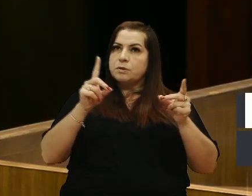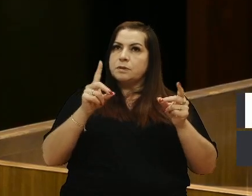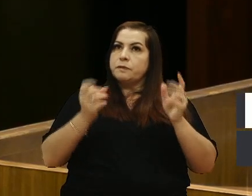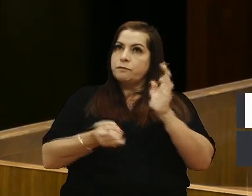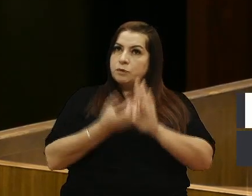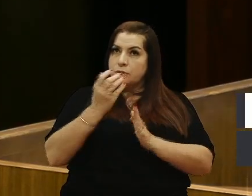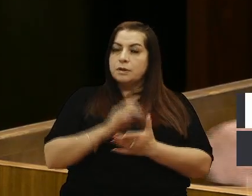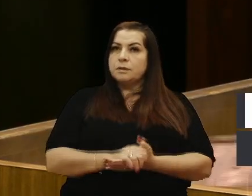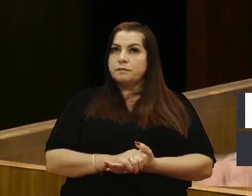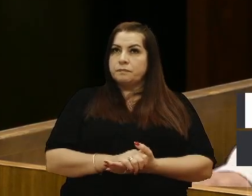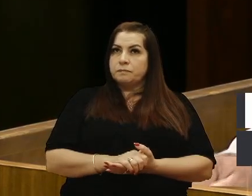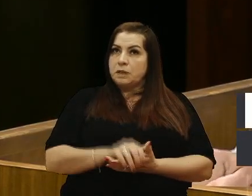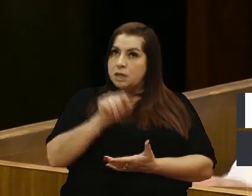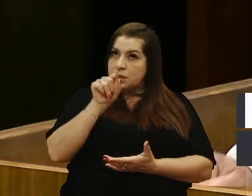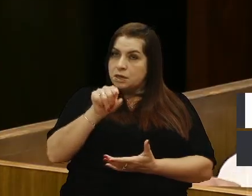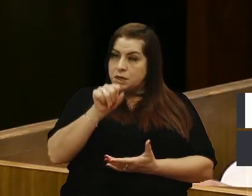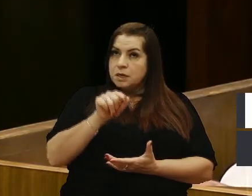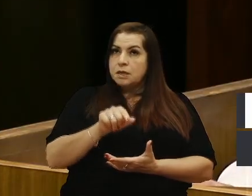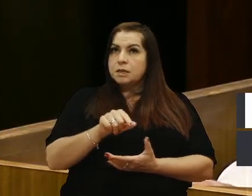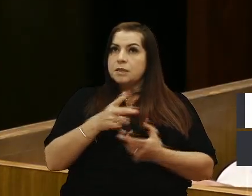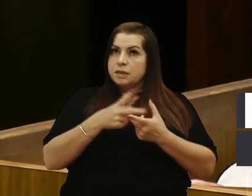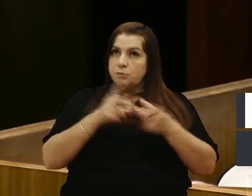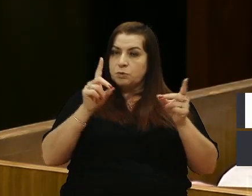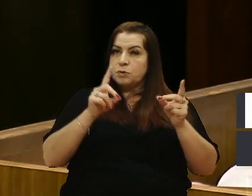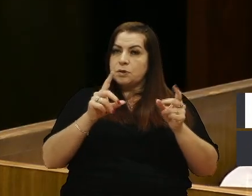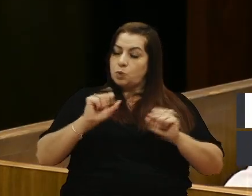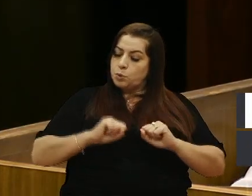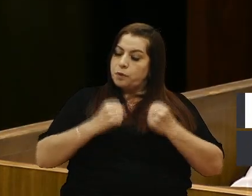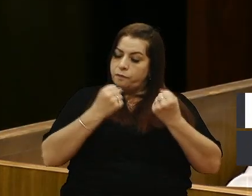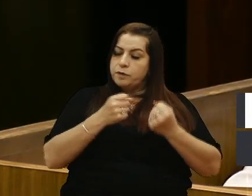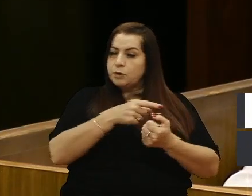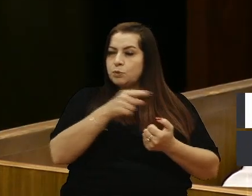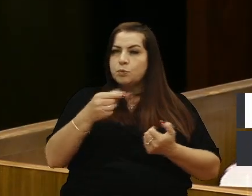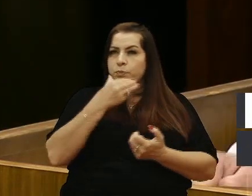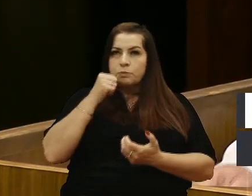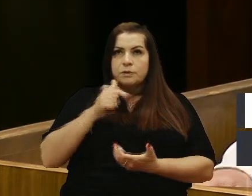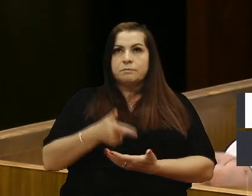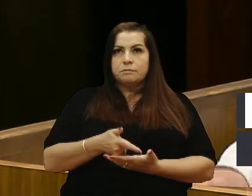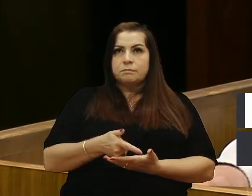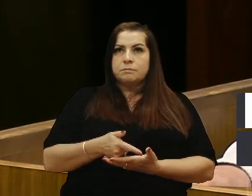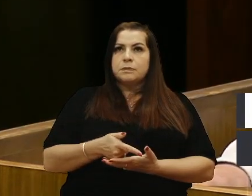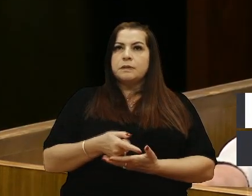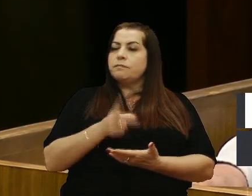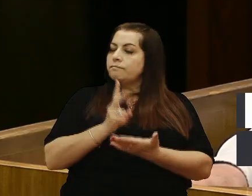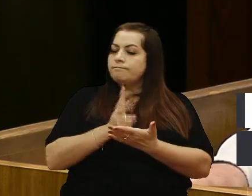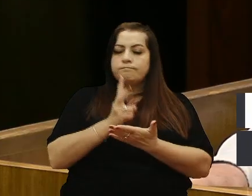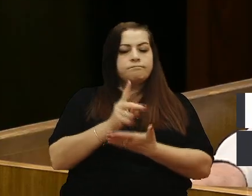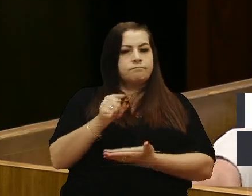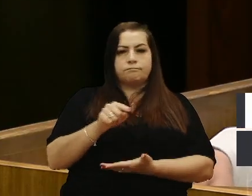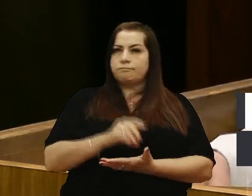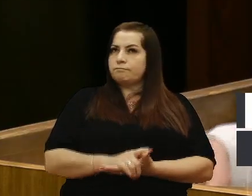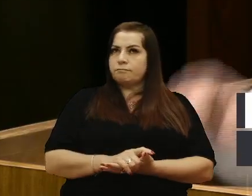criada. E é essa a democracia que eu defendo, senhoras e senhores. E vou defender sempre.